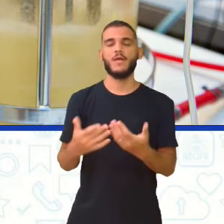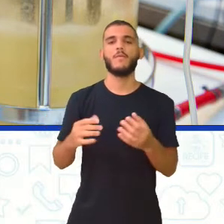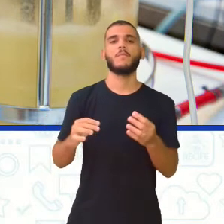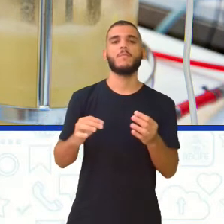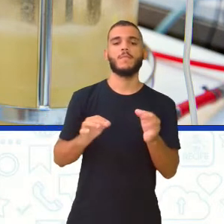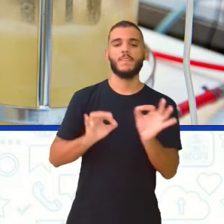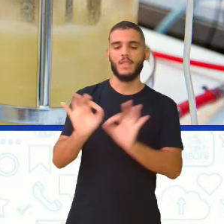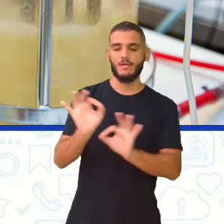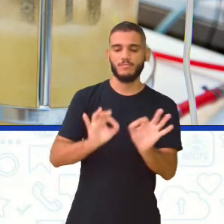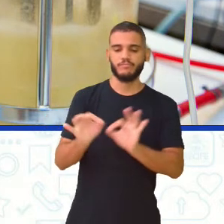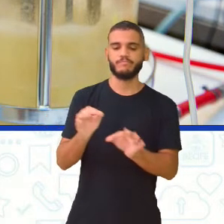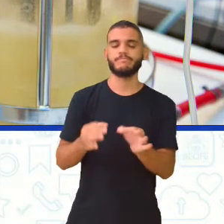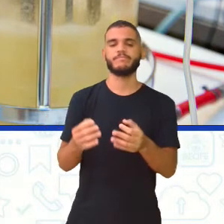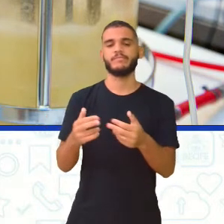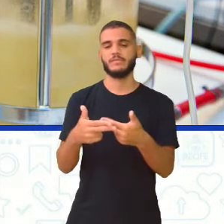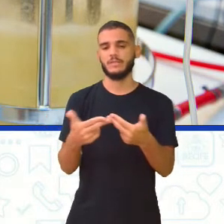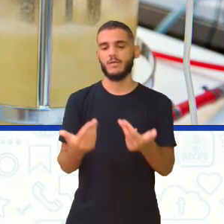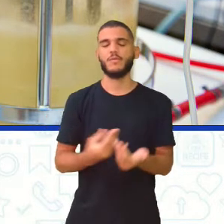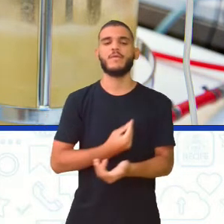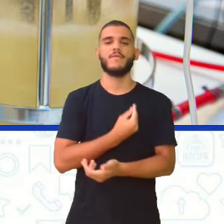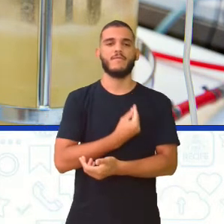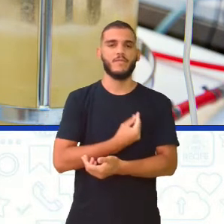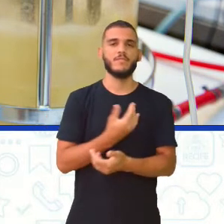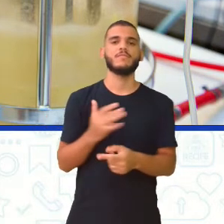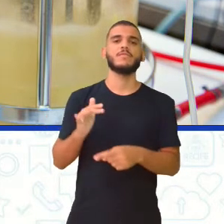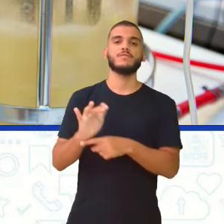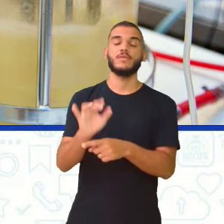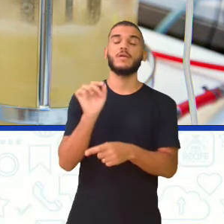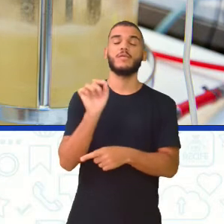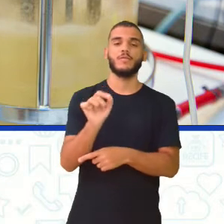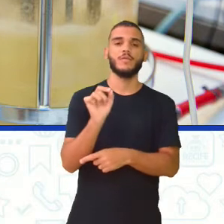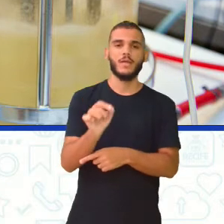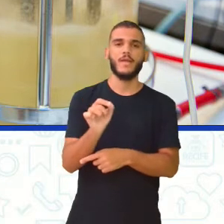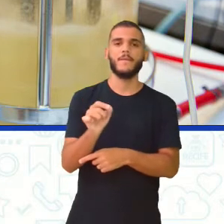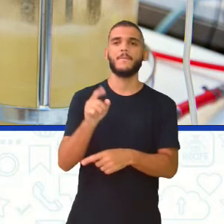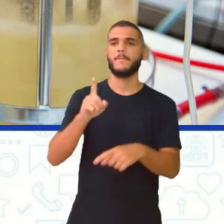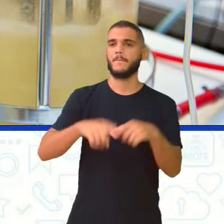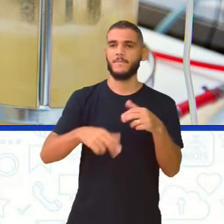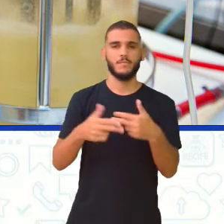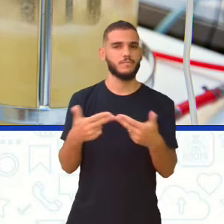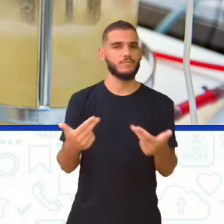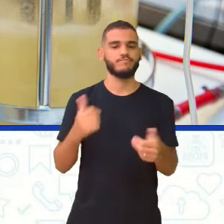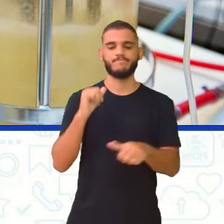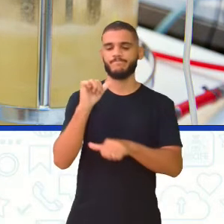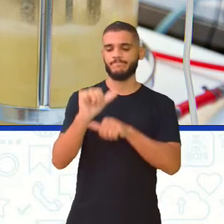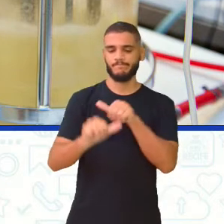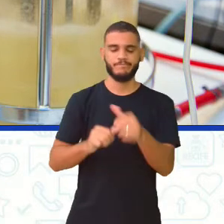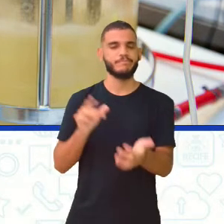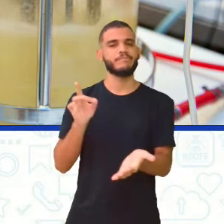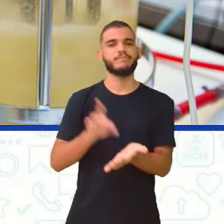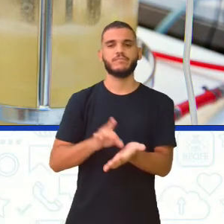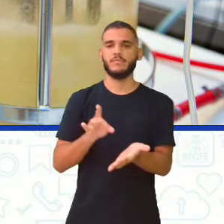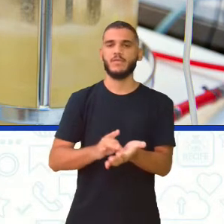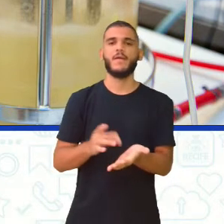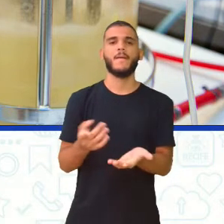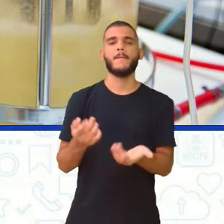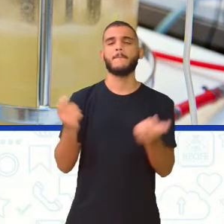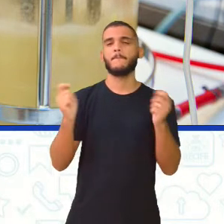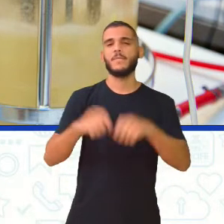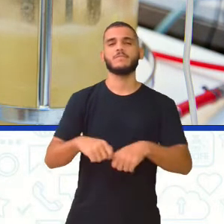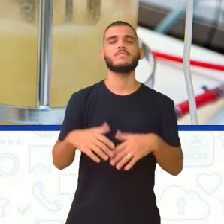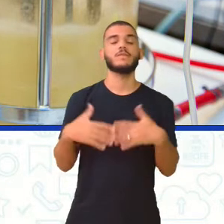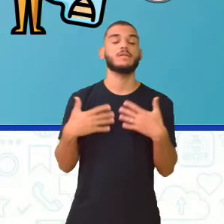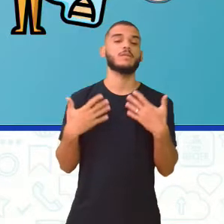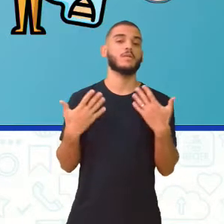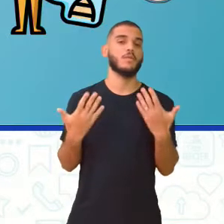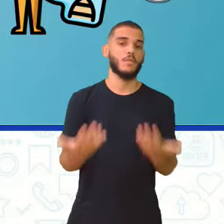de micro-organismos vivos vão ajudar, né, a modificar determinados produtos. E modificar para quê, professora? Vamos